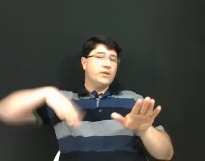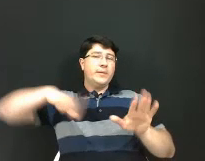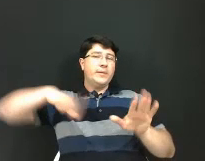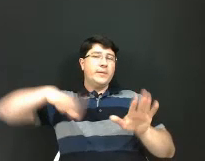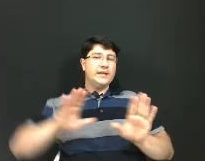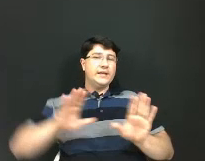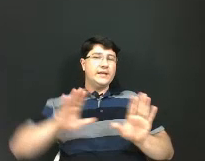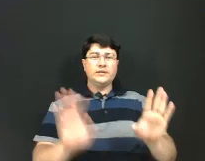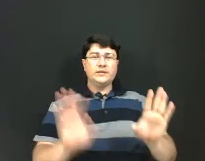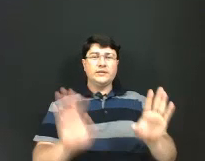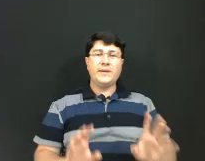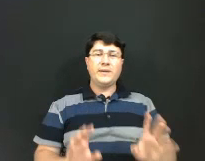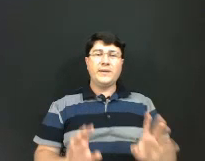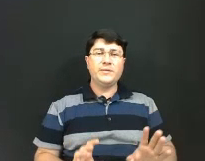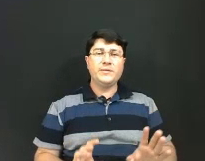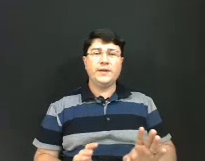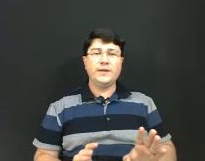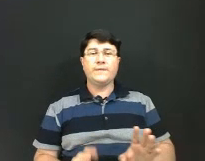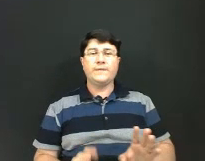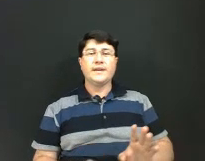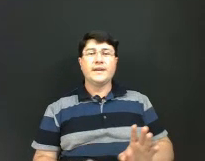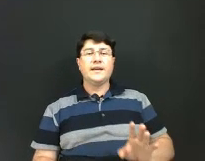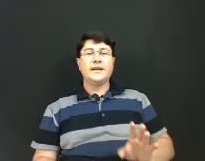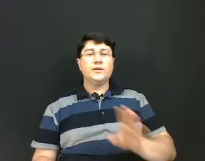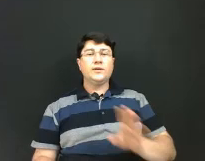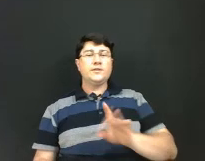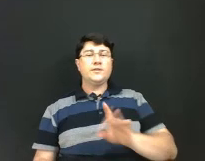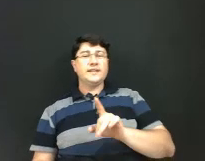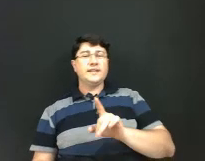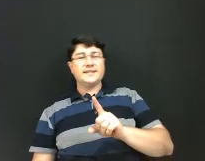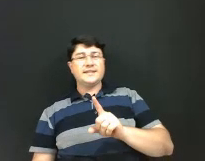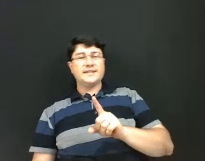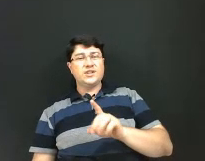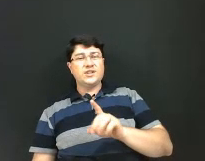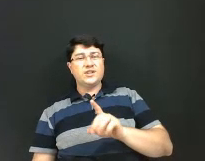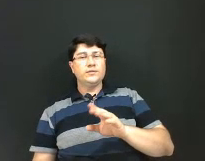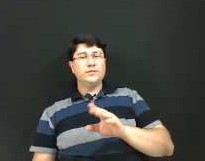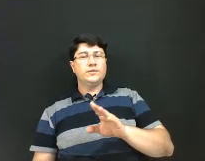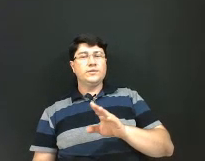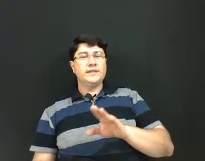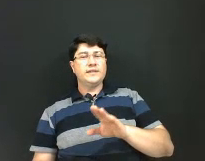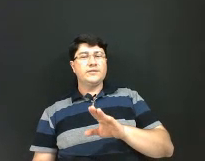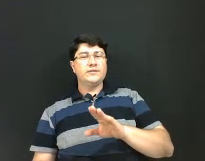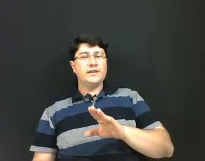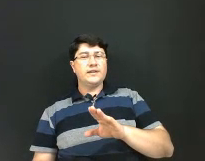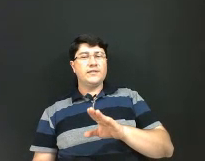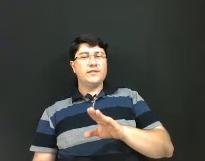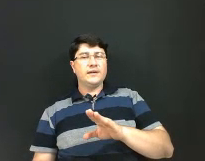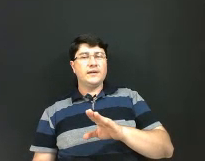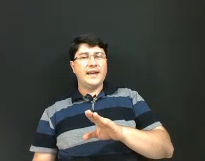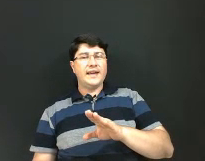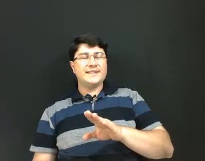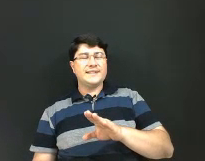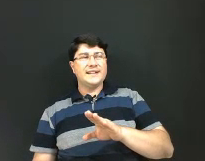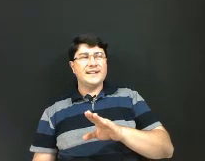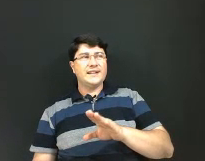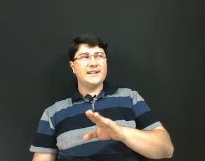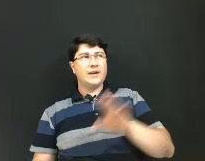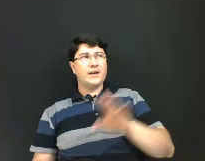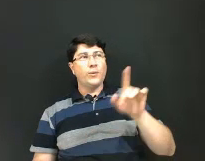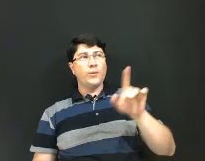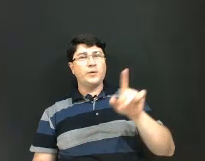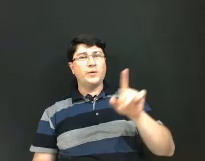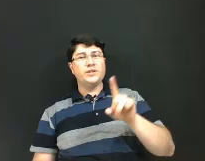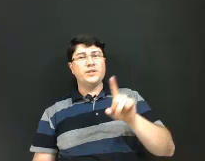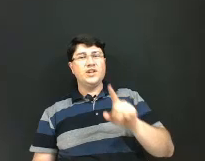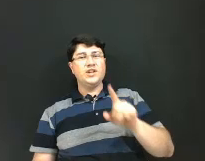litoral porque eu fui para a praia, então eu estava perto do litoral. E outra coisa interessante que quando daí no final é